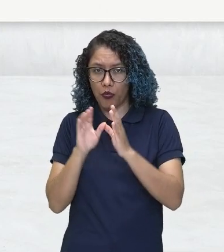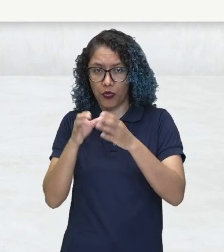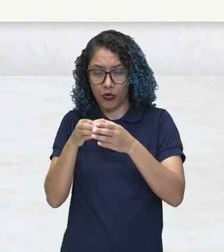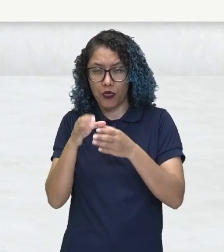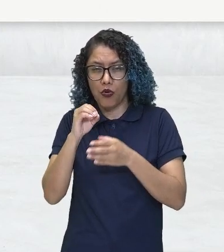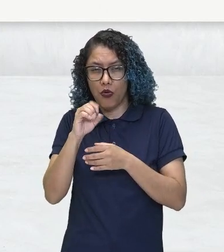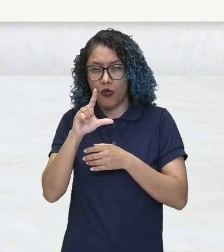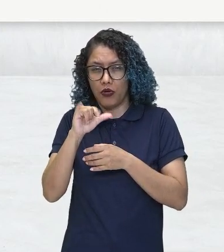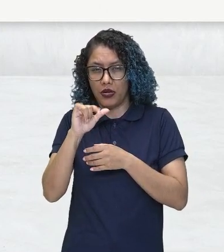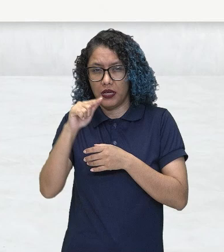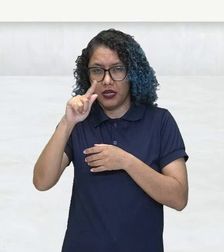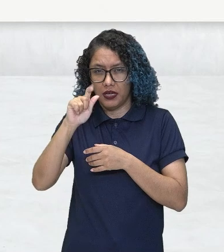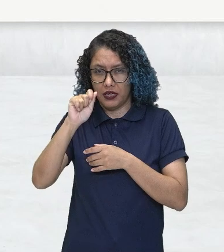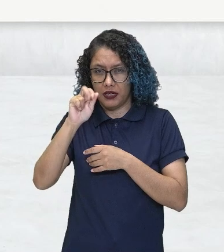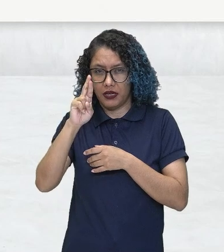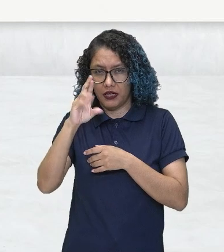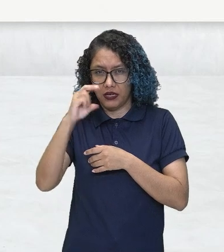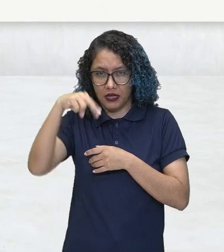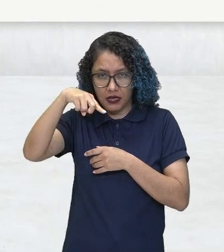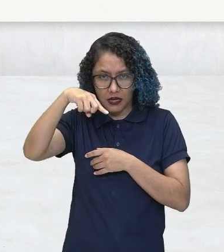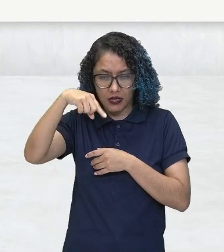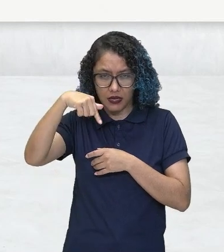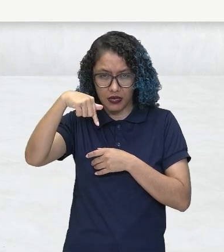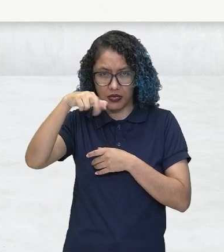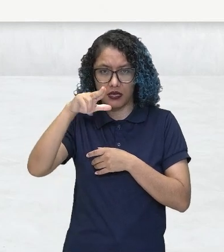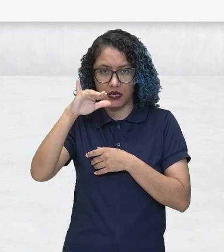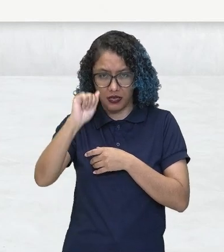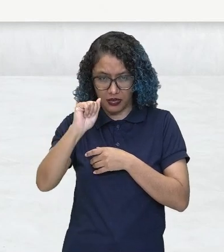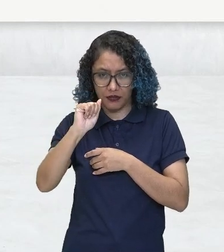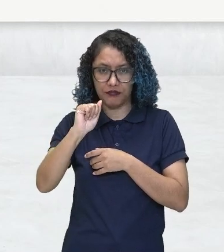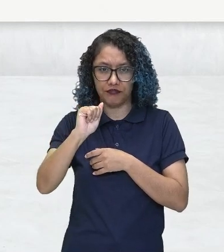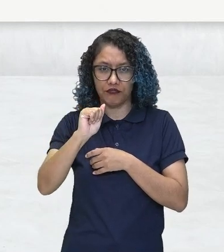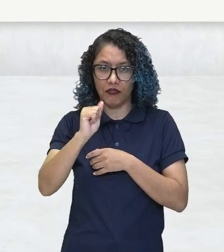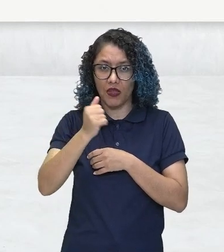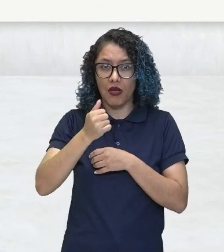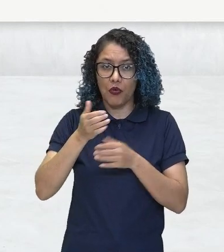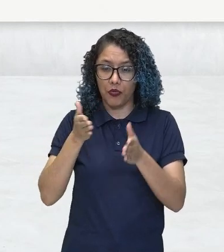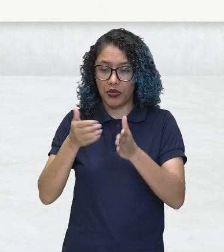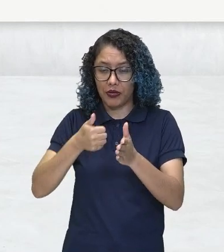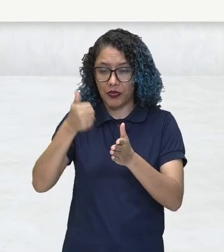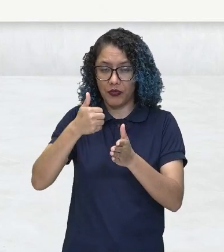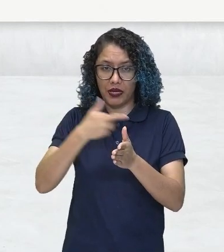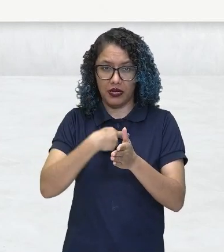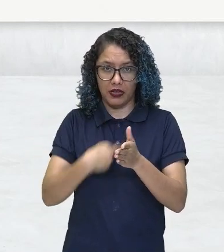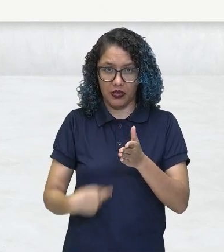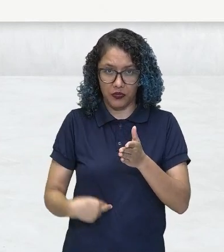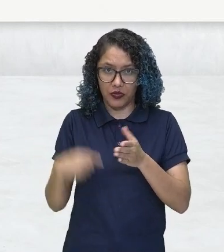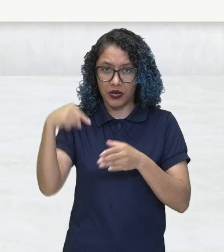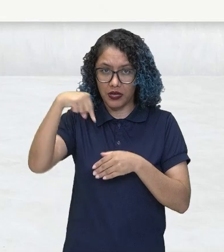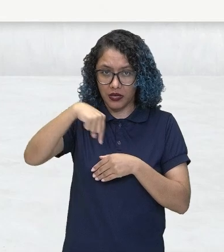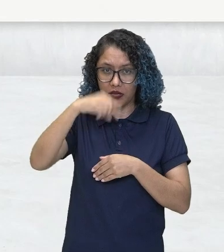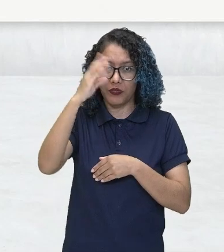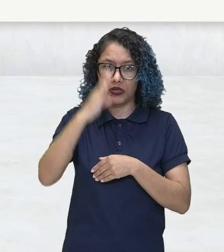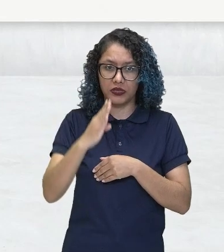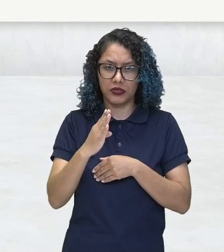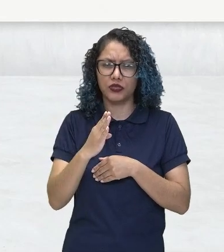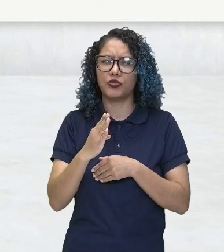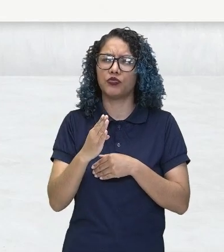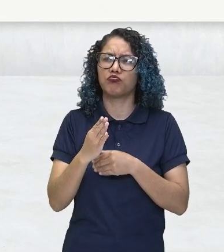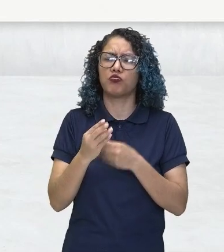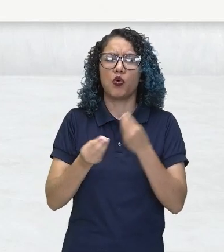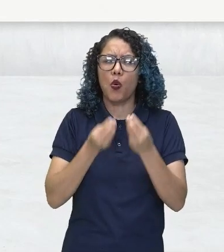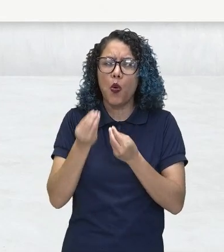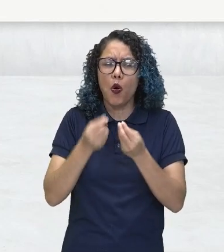pouco nessa Primeira República, aí, chamada de República Velha, a Primeira República, como é que ela se constituiu, como